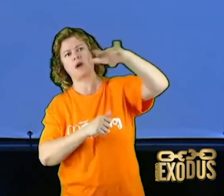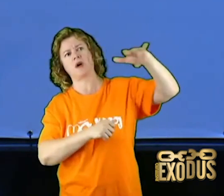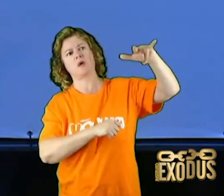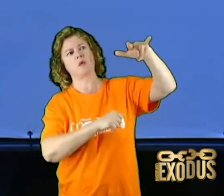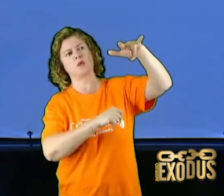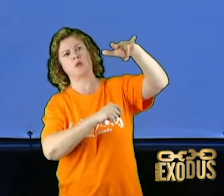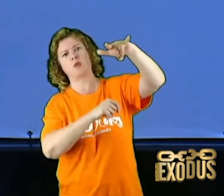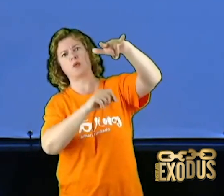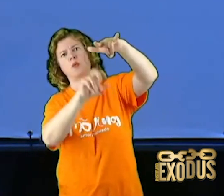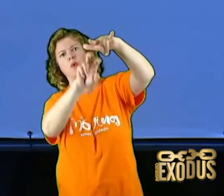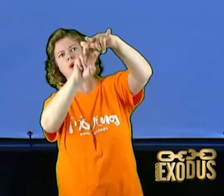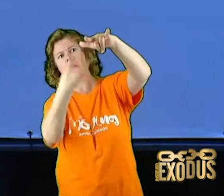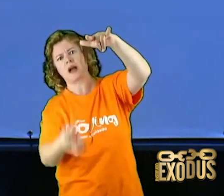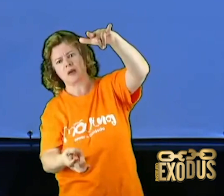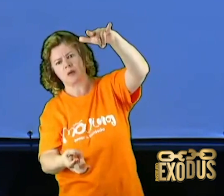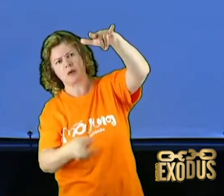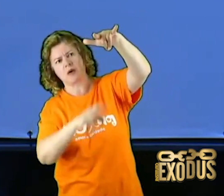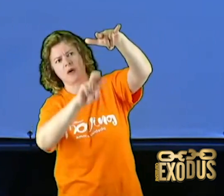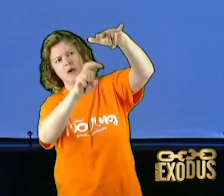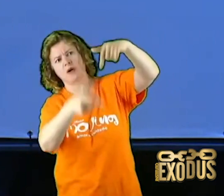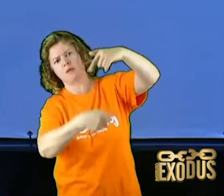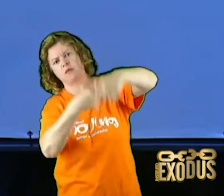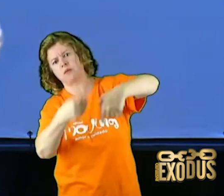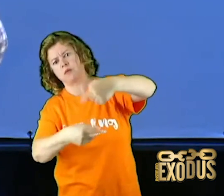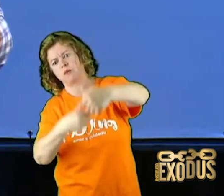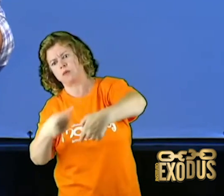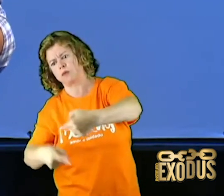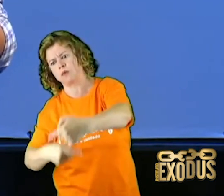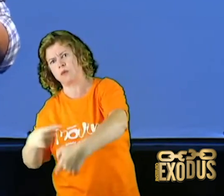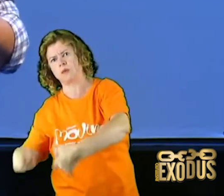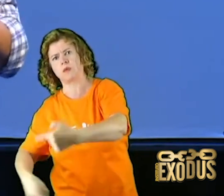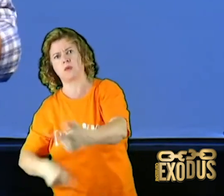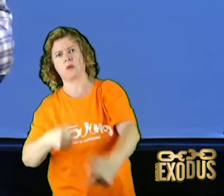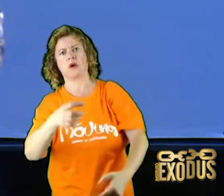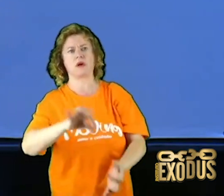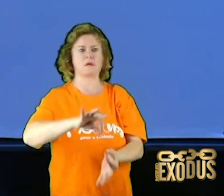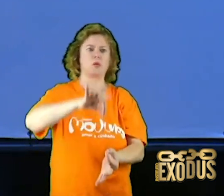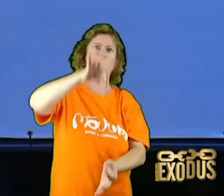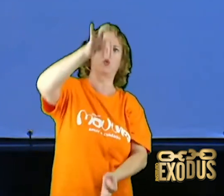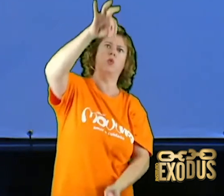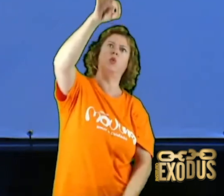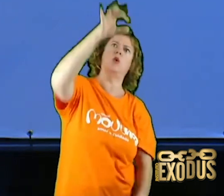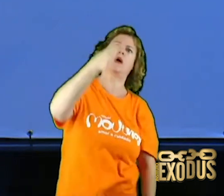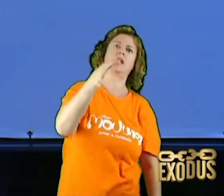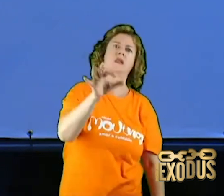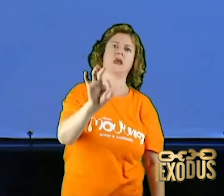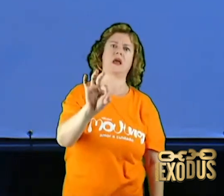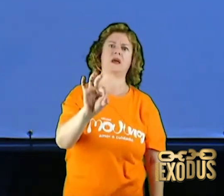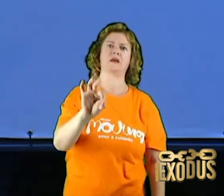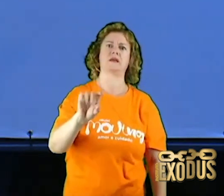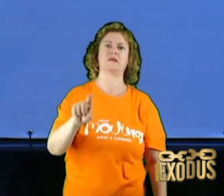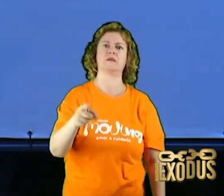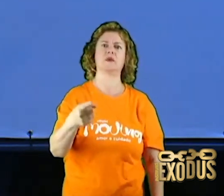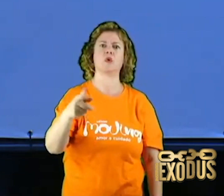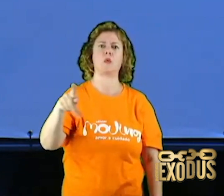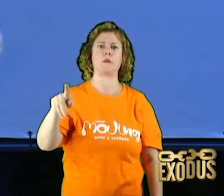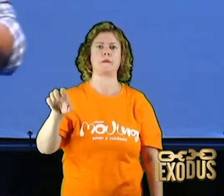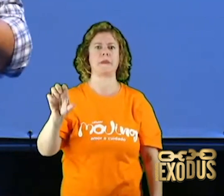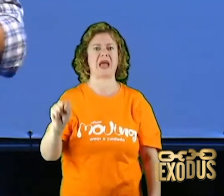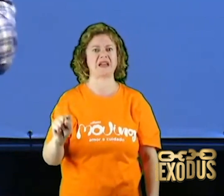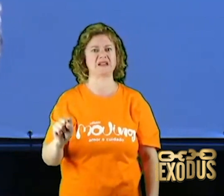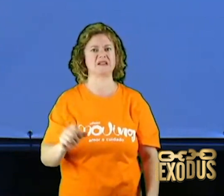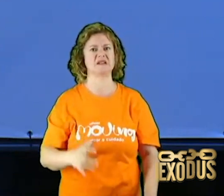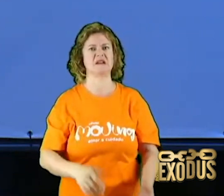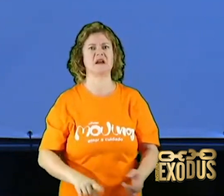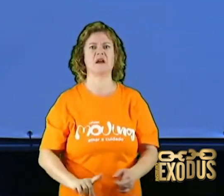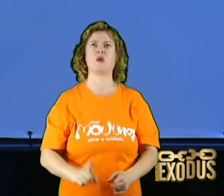a 10 mil pés. Então isso é algo, isso é histórico, isso foi